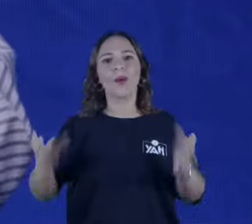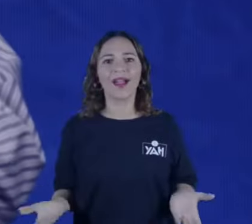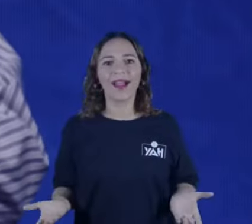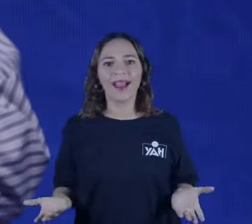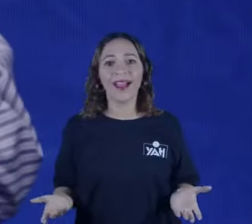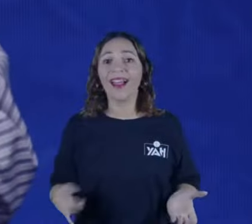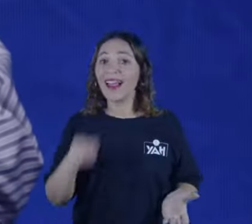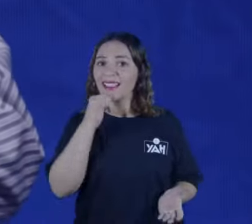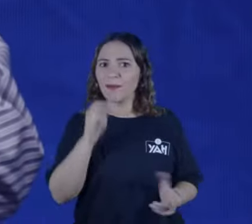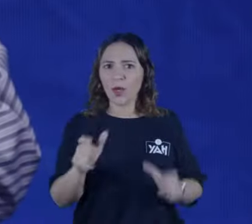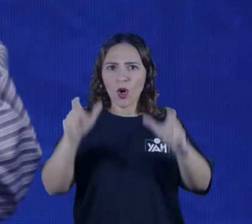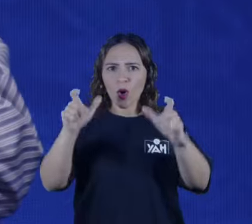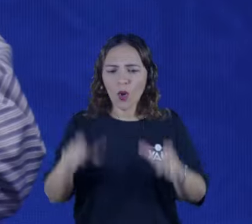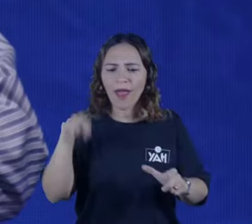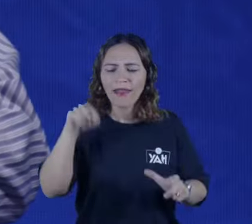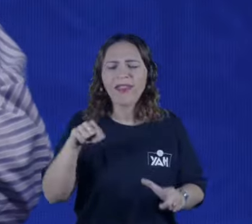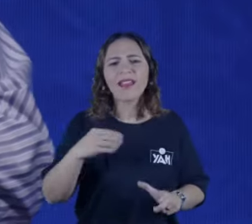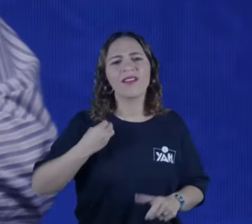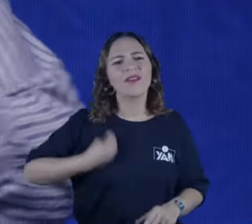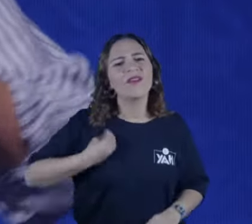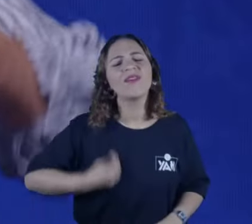espiritual onde o sacrifício santo